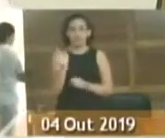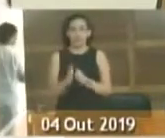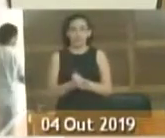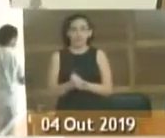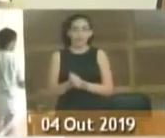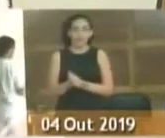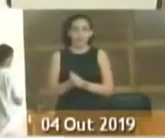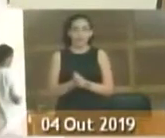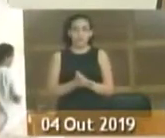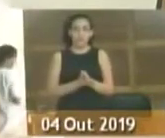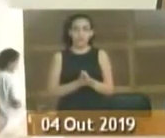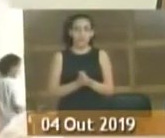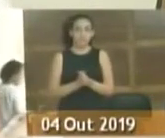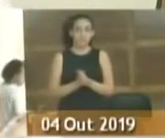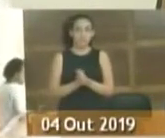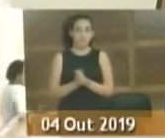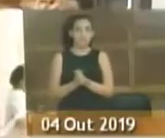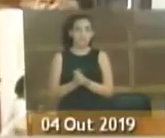Tá?